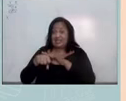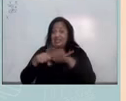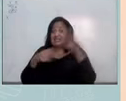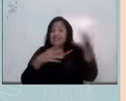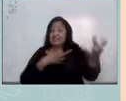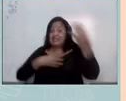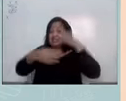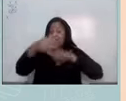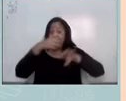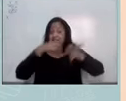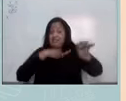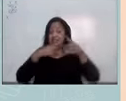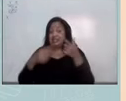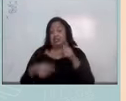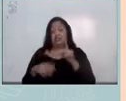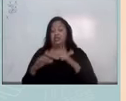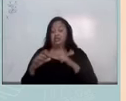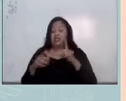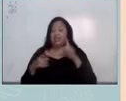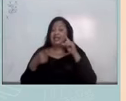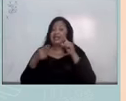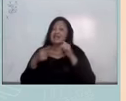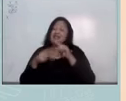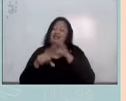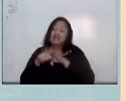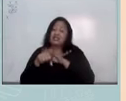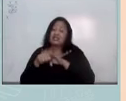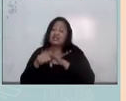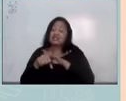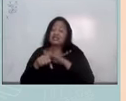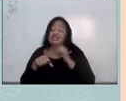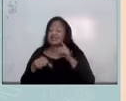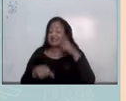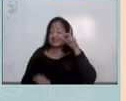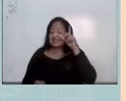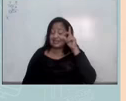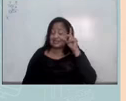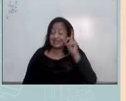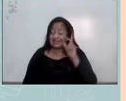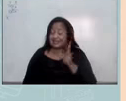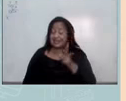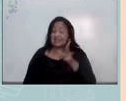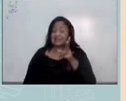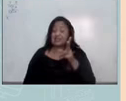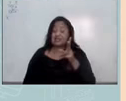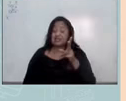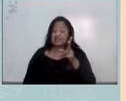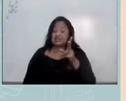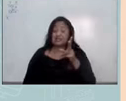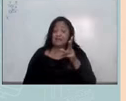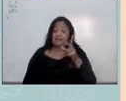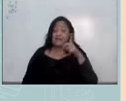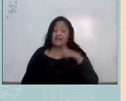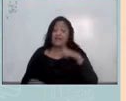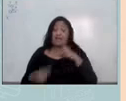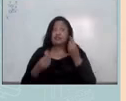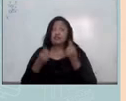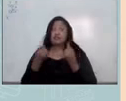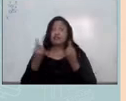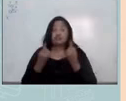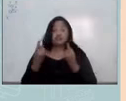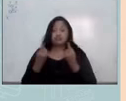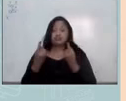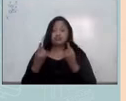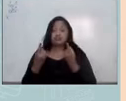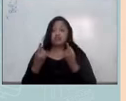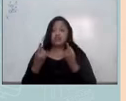são aquelas doenças que, geralmente, elas vão acometer as populações que têm uma expectativa de